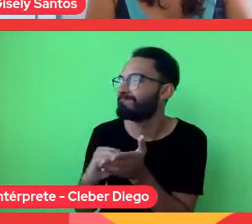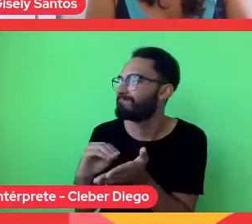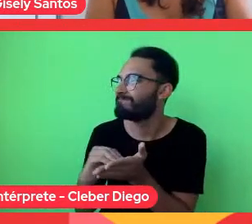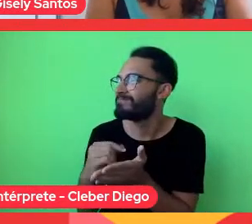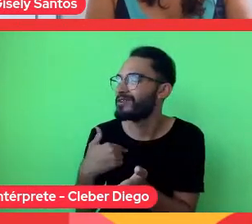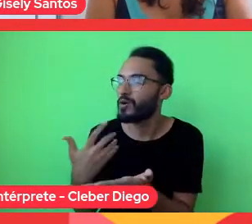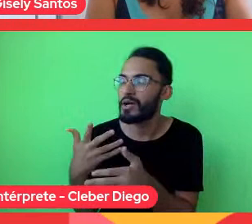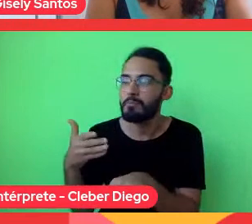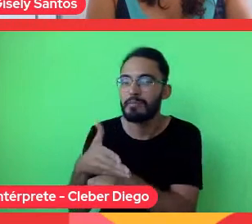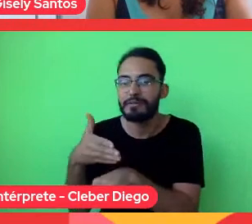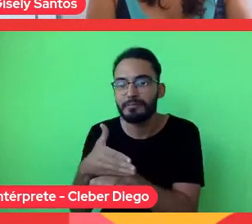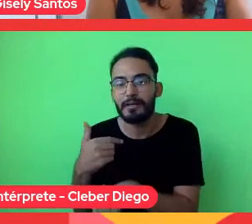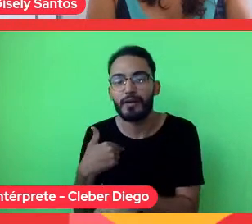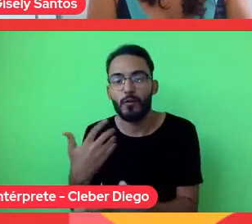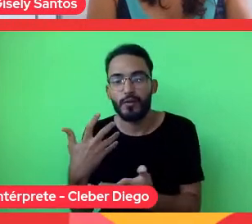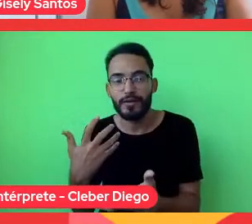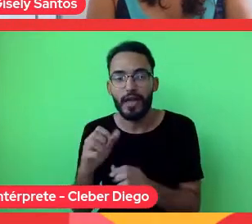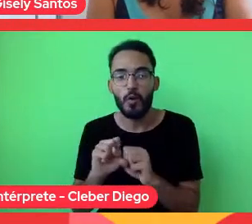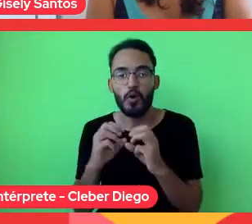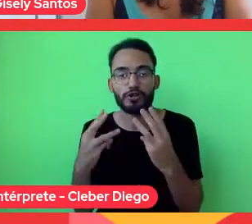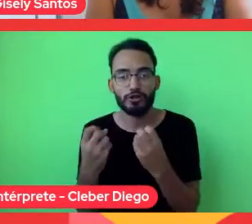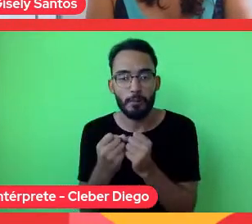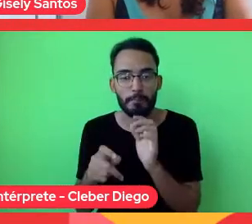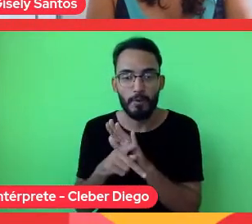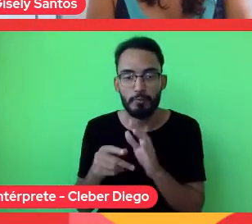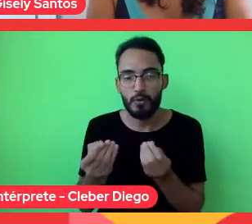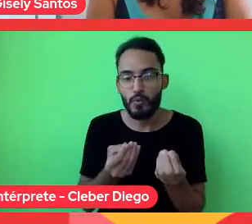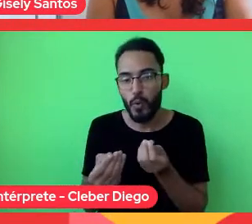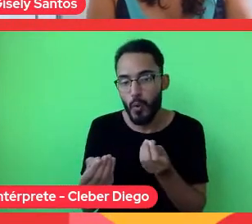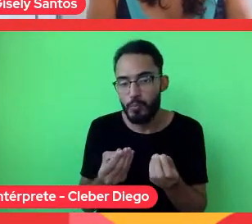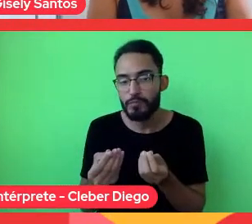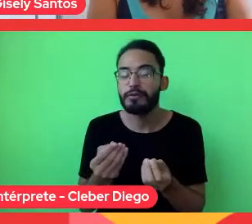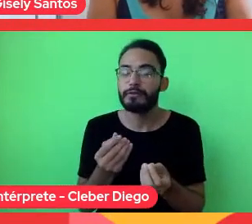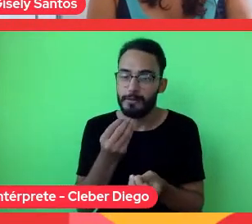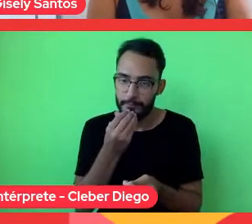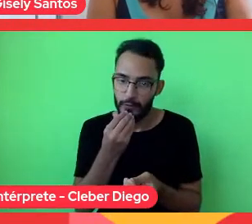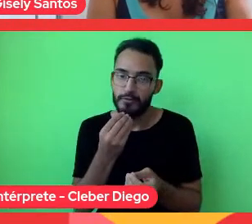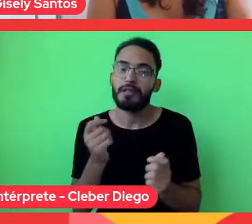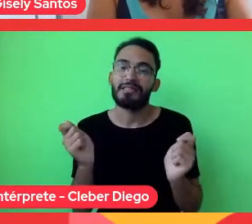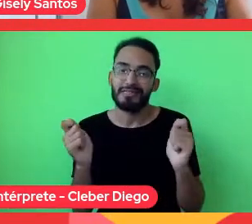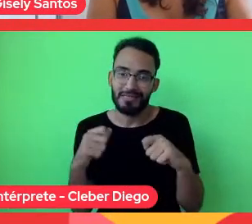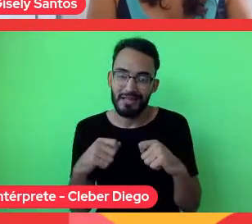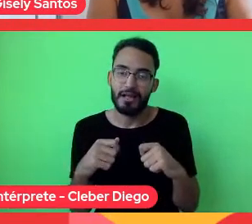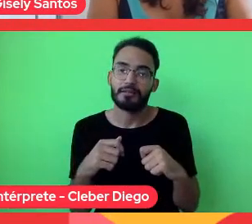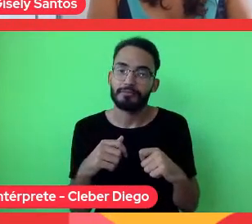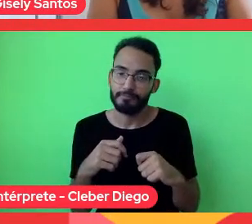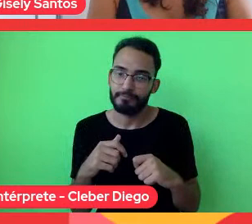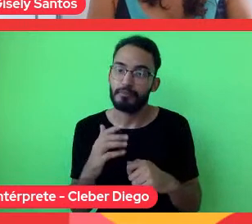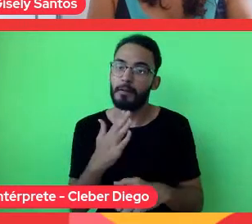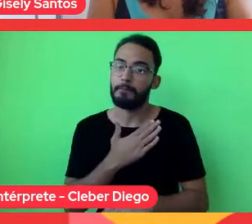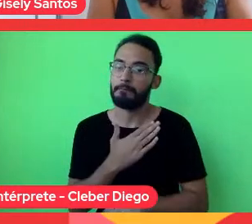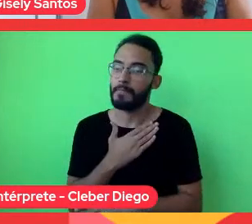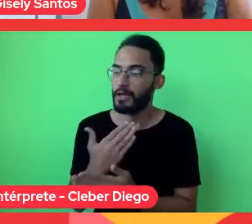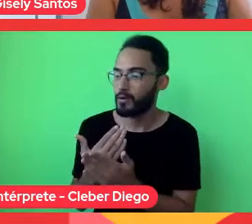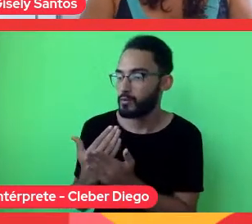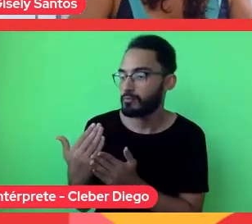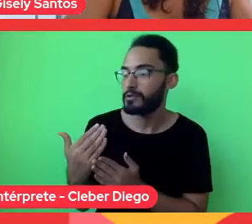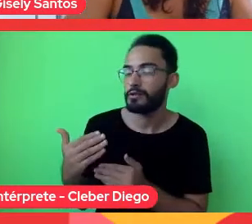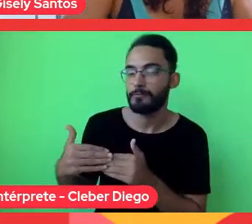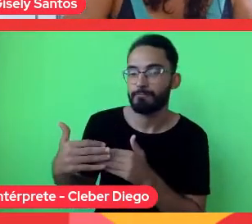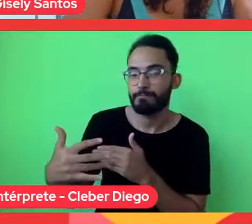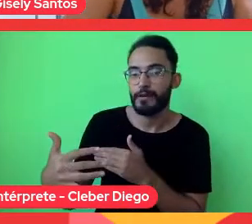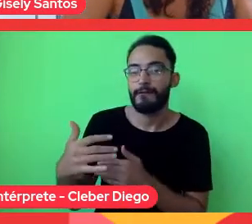participar, quero conduzir meus workshops, então a gente tem essa possibilidade, né? Tipo, ah, estou no meu início da minha jornada aí